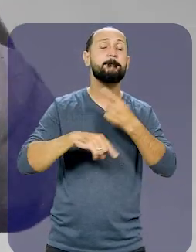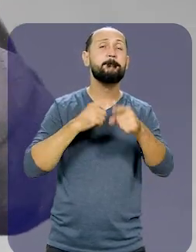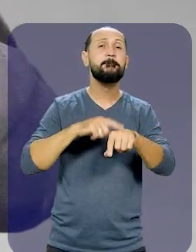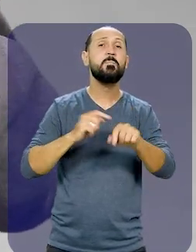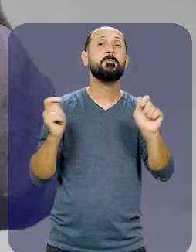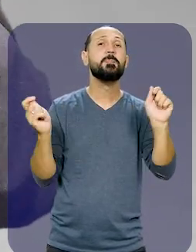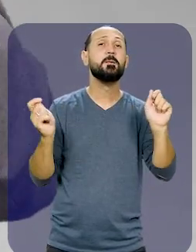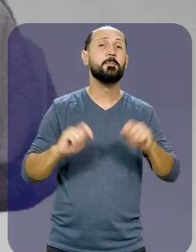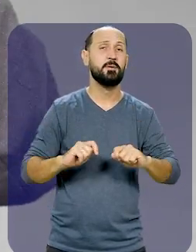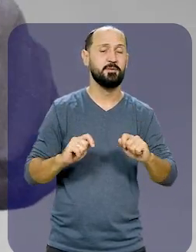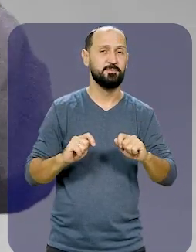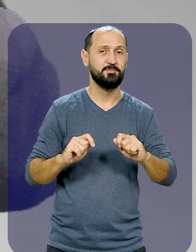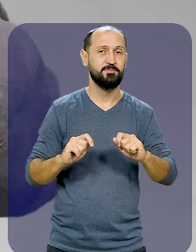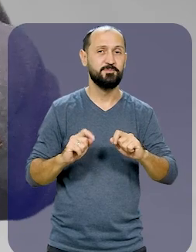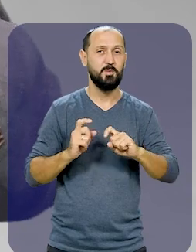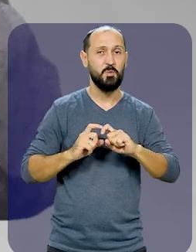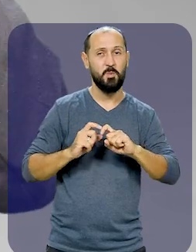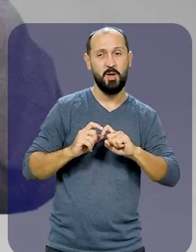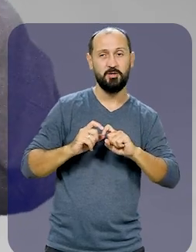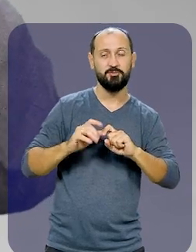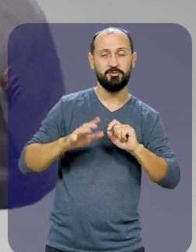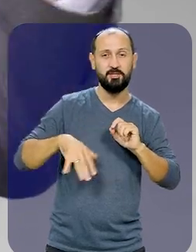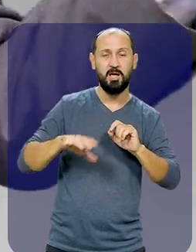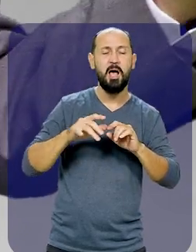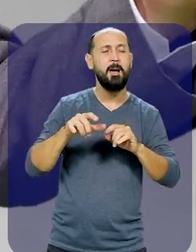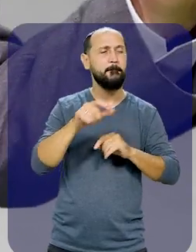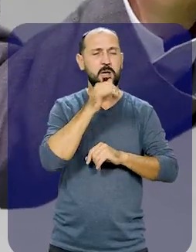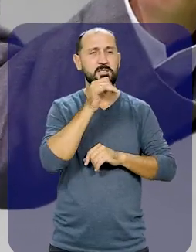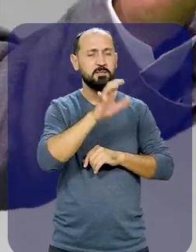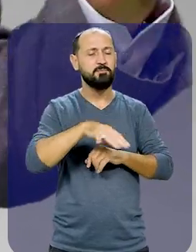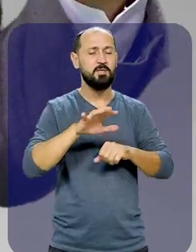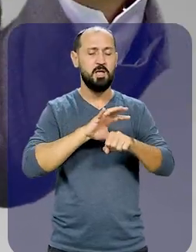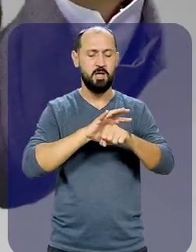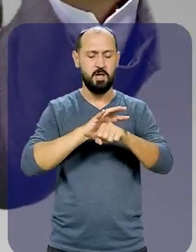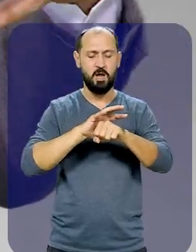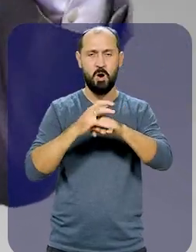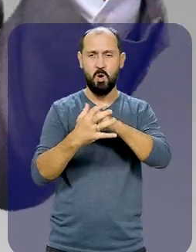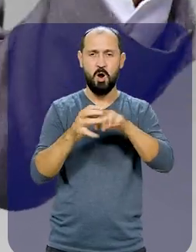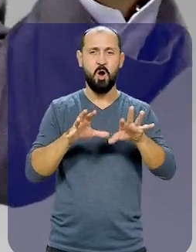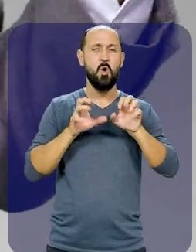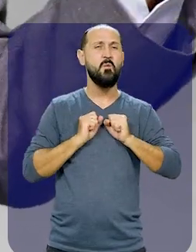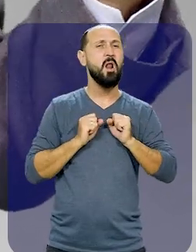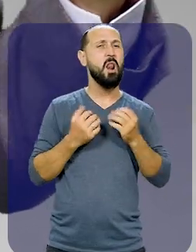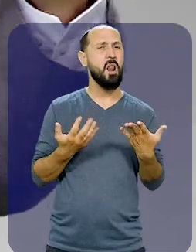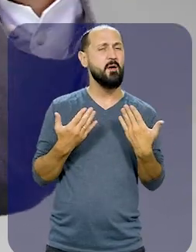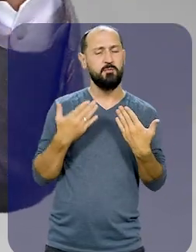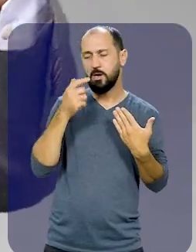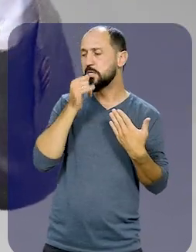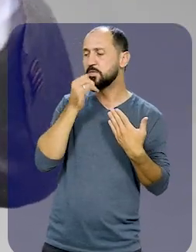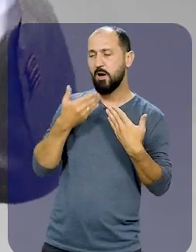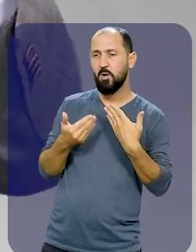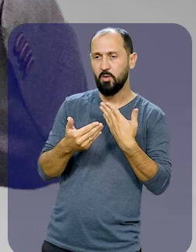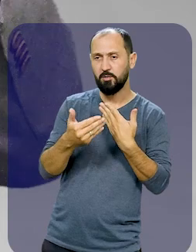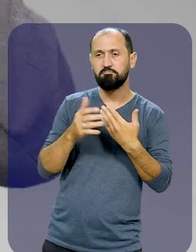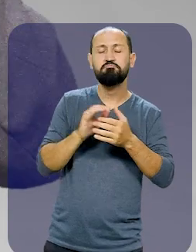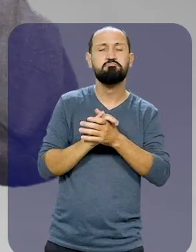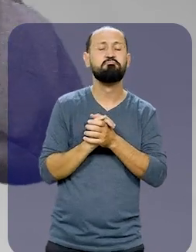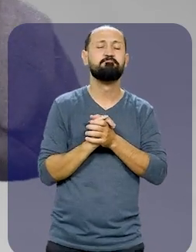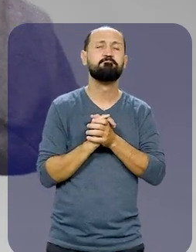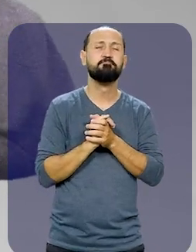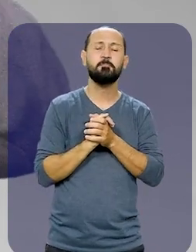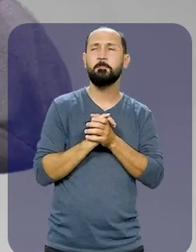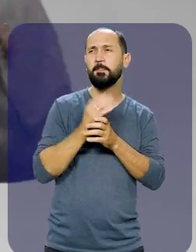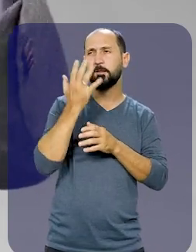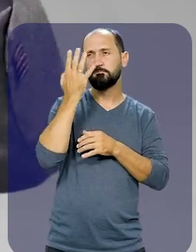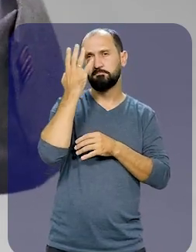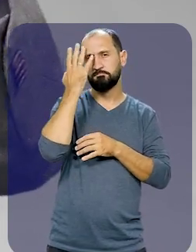condição clínica. Veja bem, as pessoas têm o Covid leve, especialmente agora. Passou